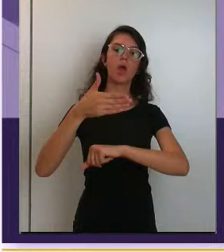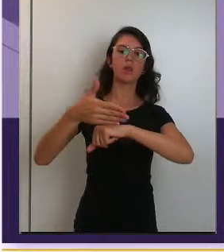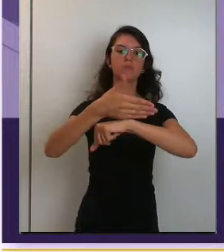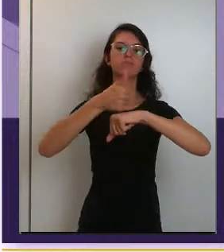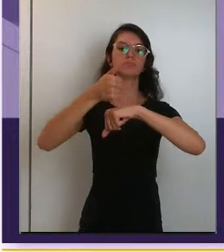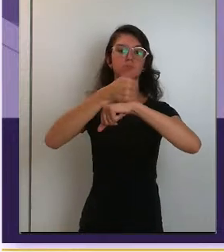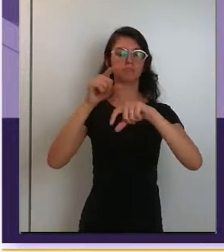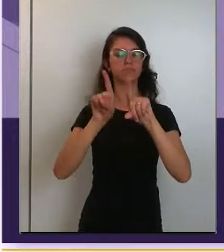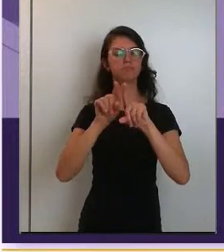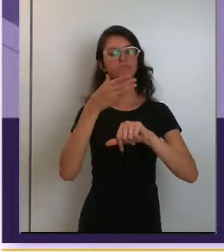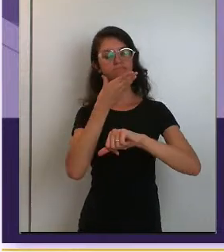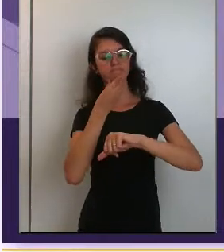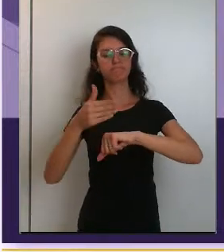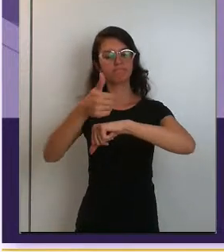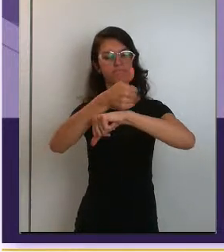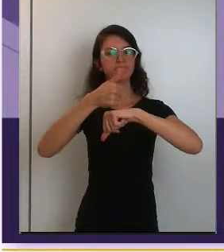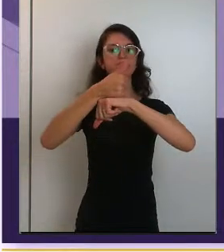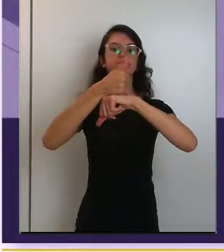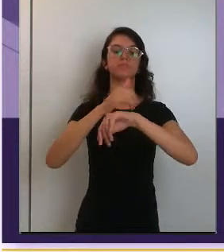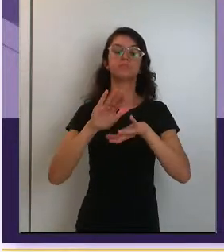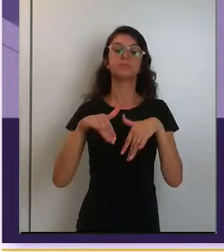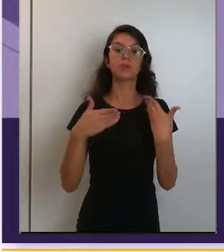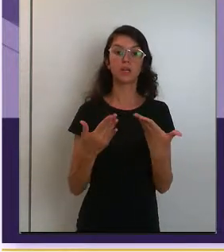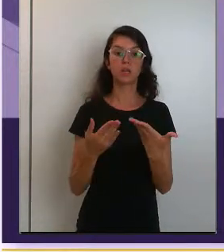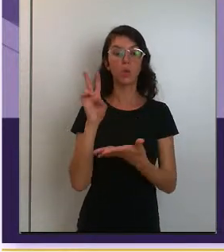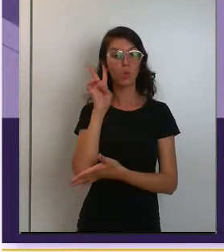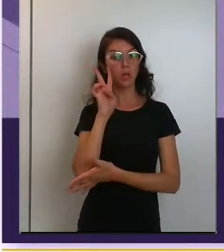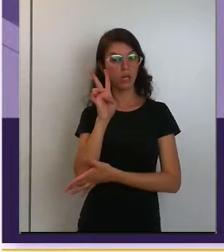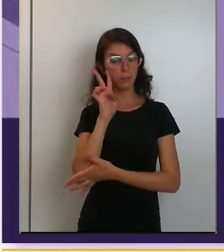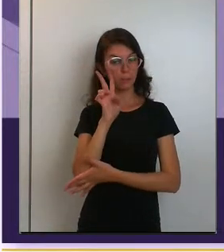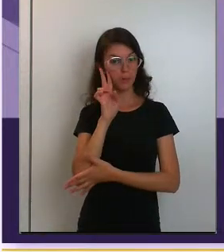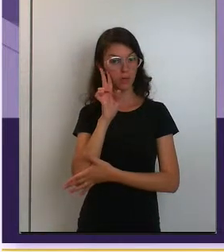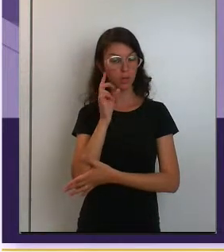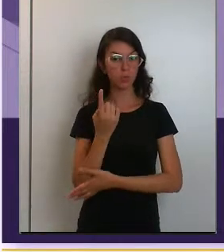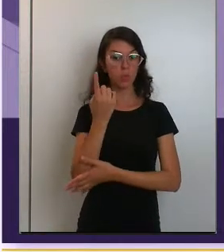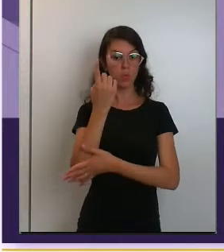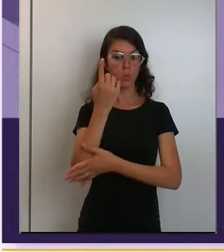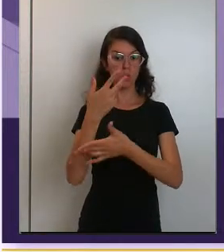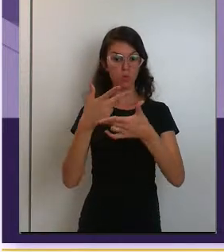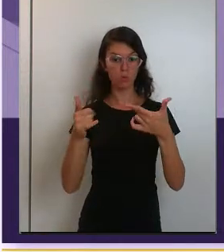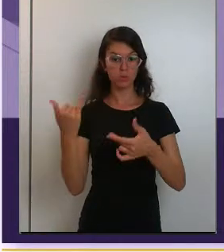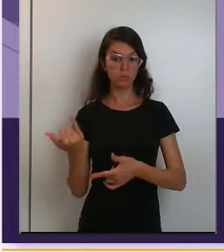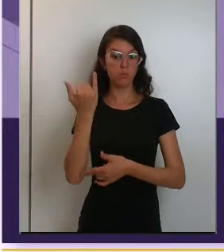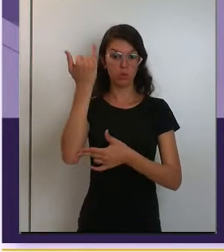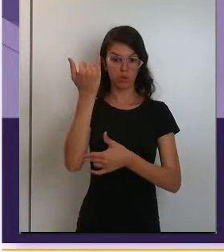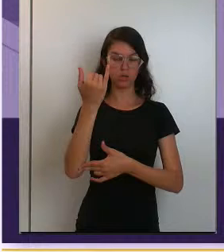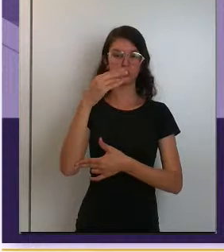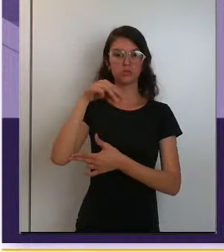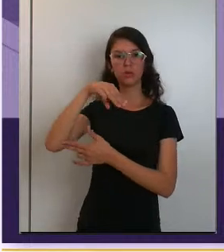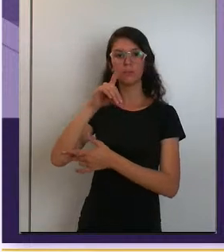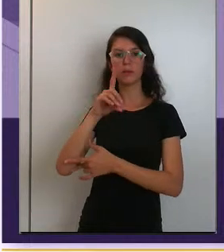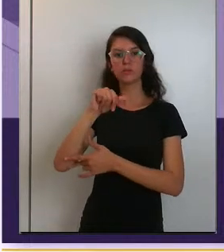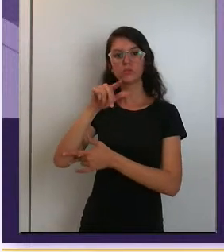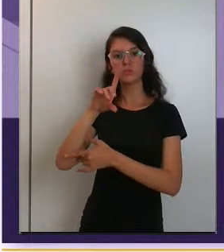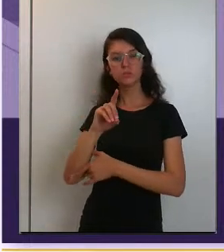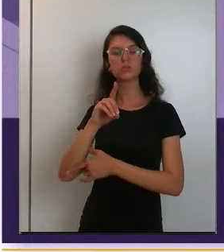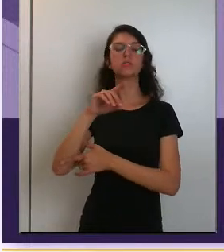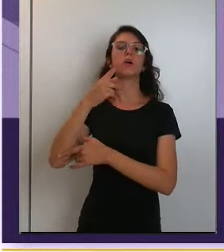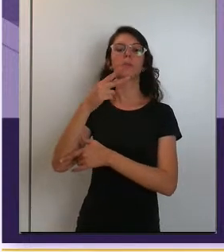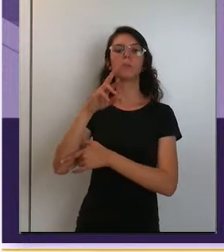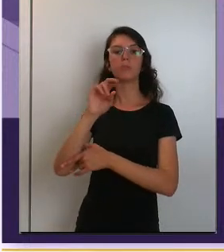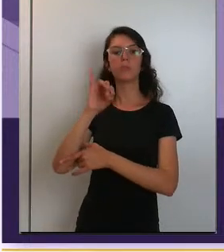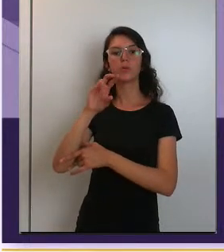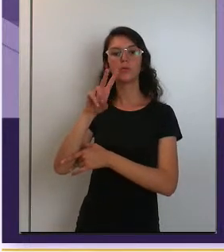trabalhadores. Lembrando que um aspecto interessante da medida provisória é justamente trazer